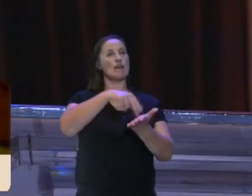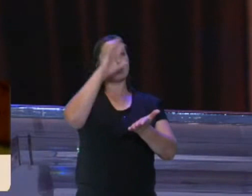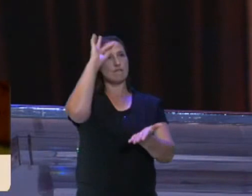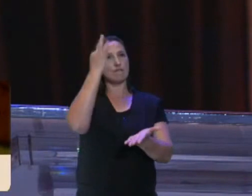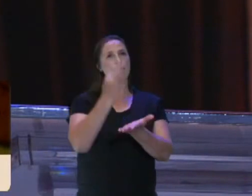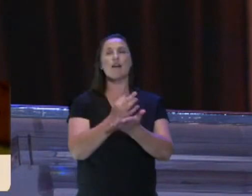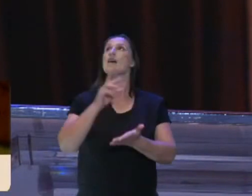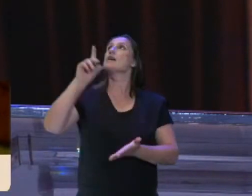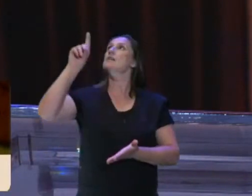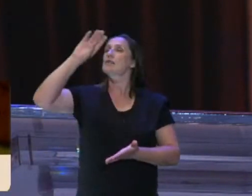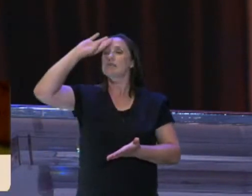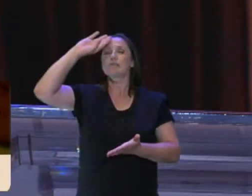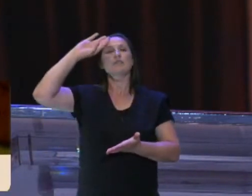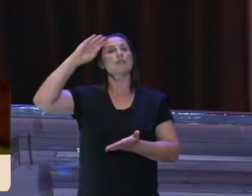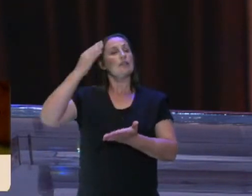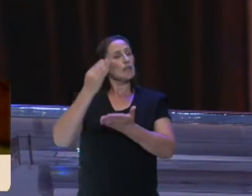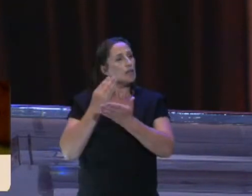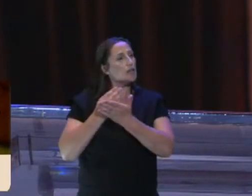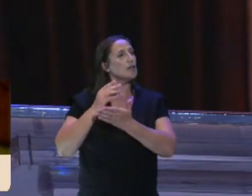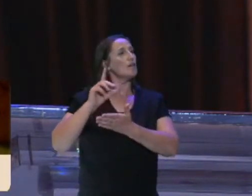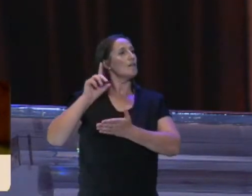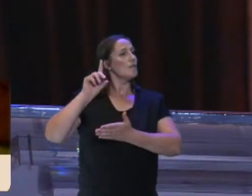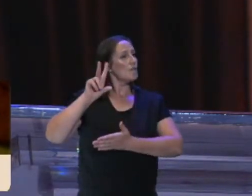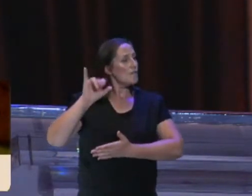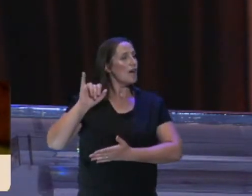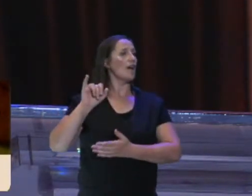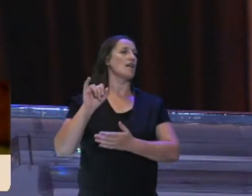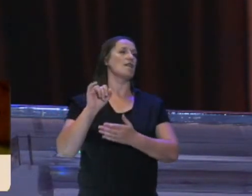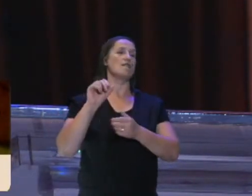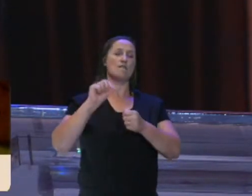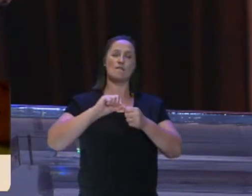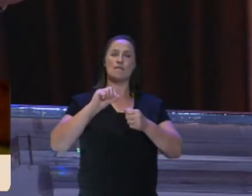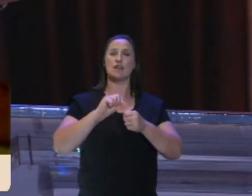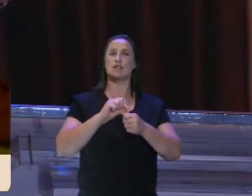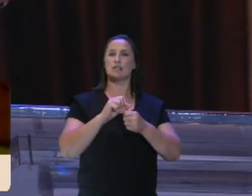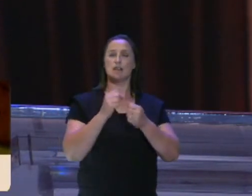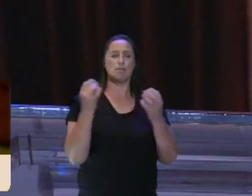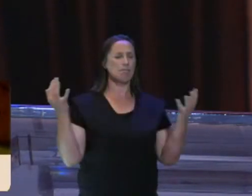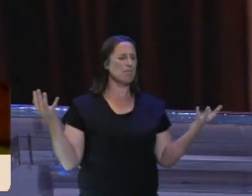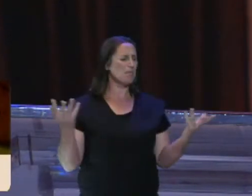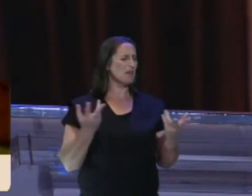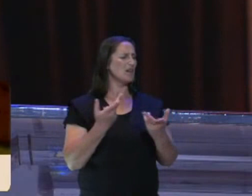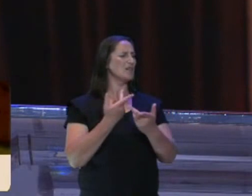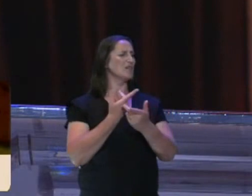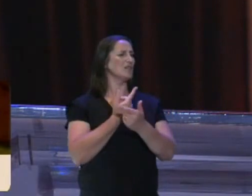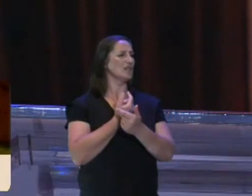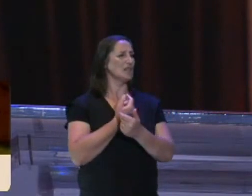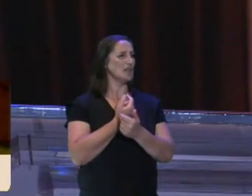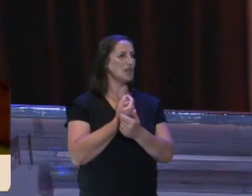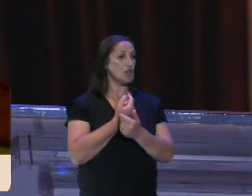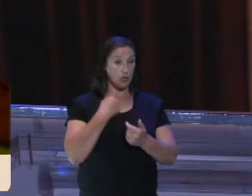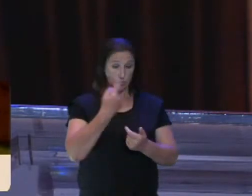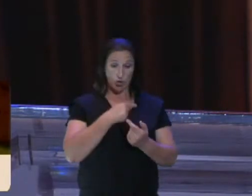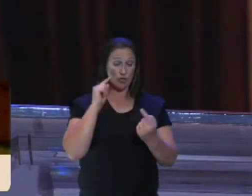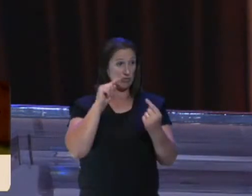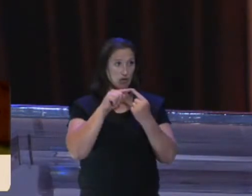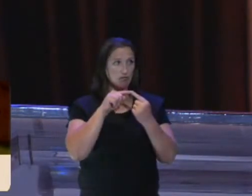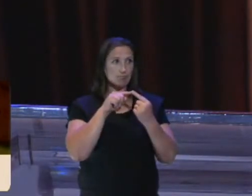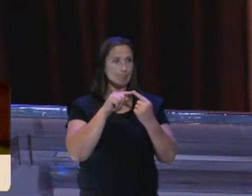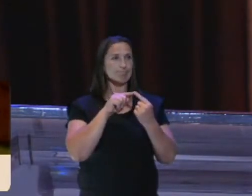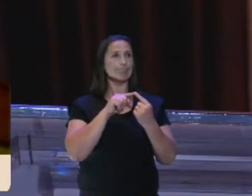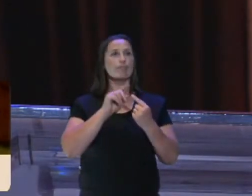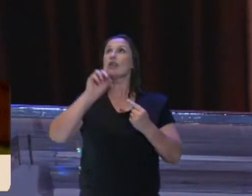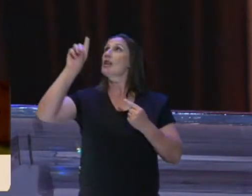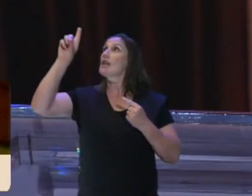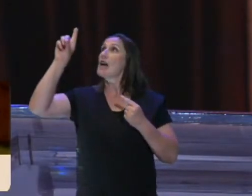vai fazer algo extraordinário, e a gente vai na direção dos alvos de Deus. Não são os nossos alvos, os alvos de